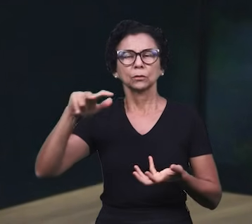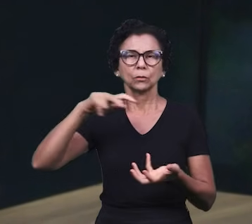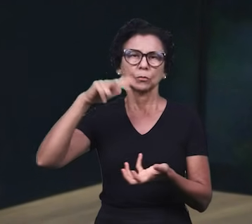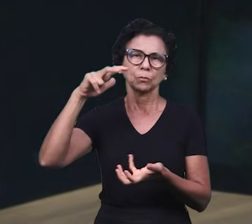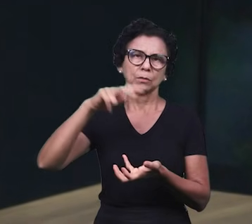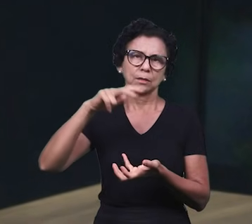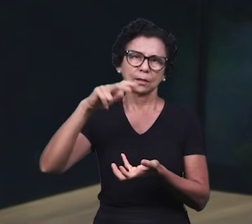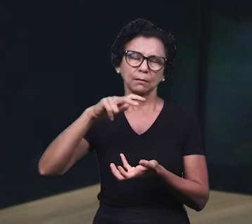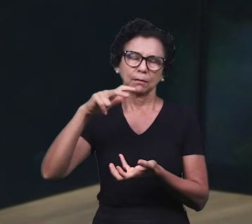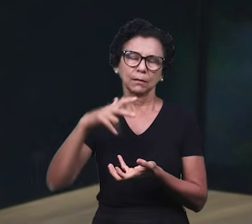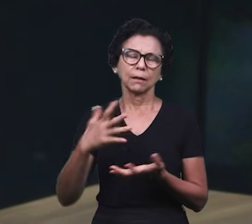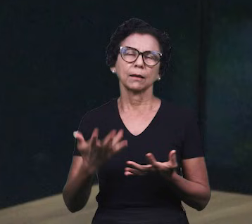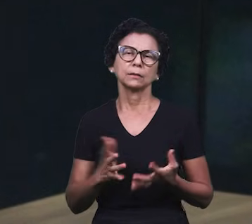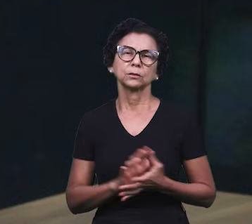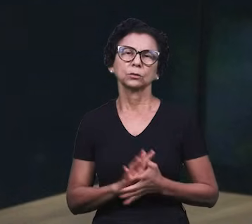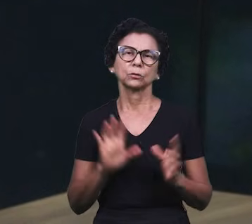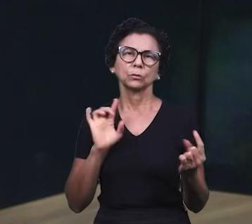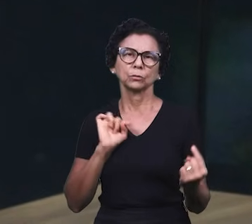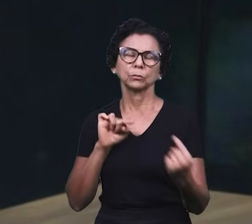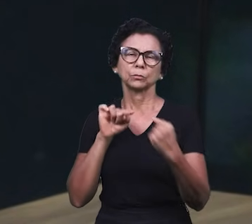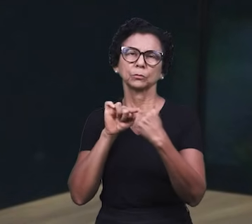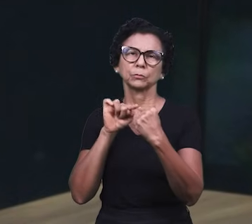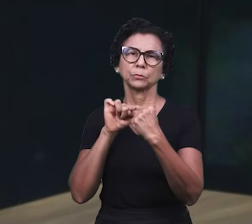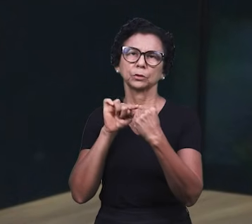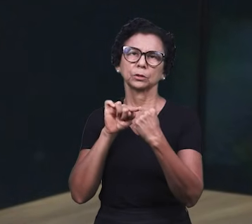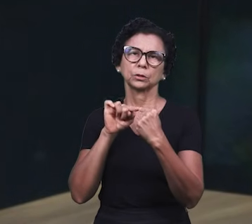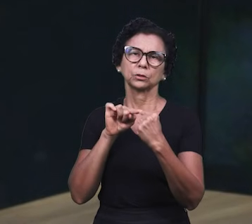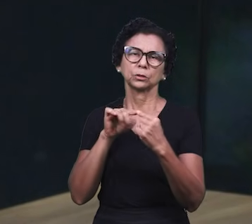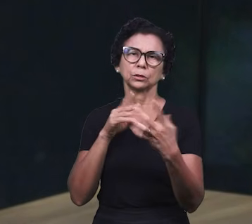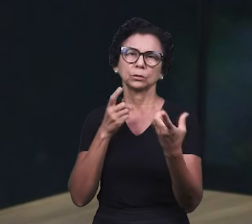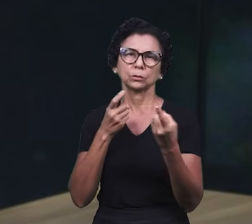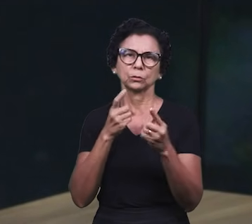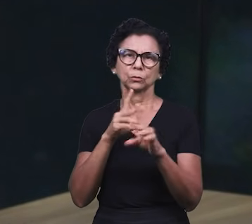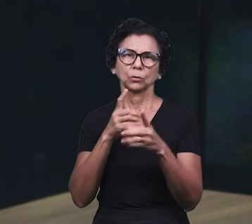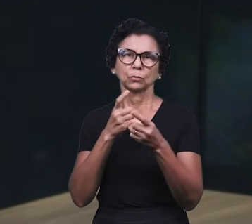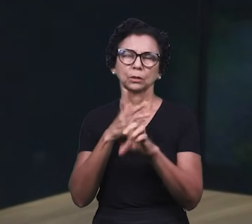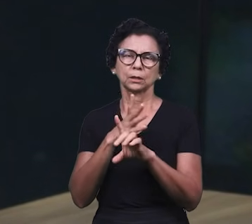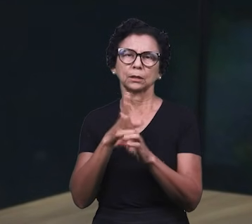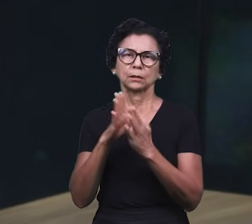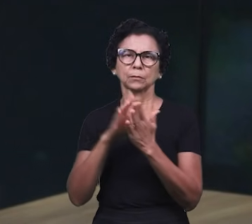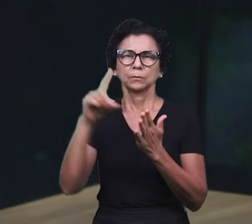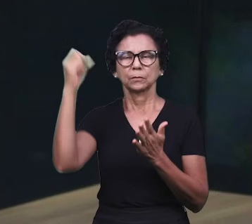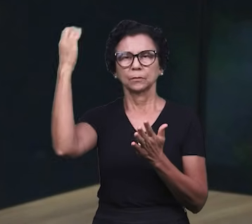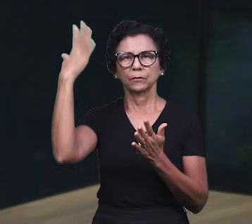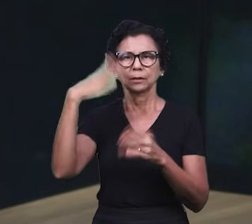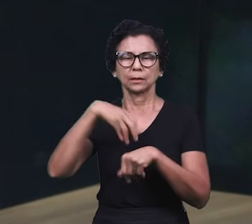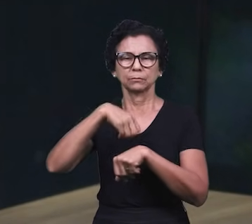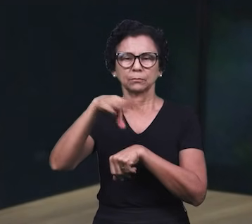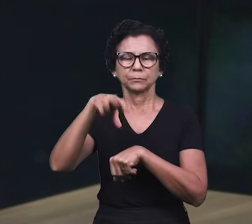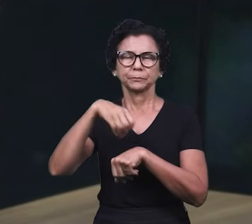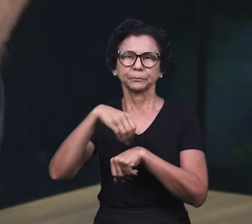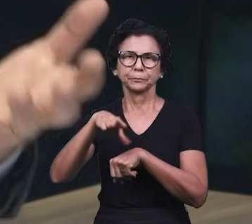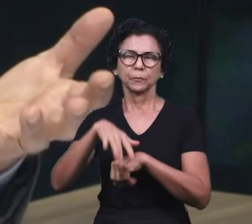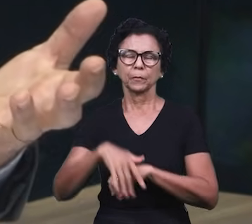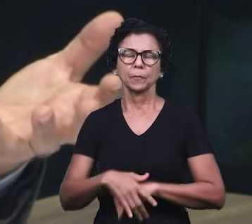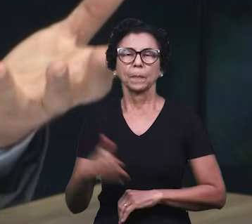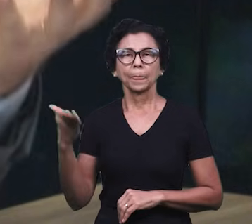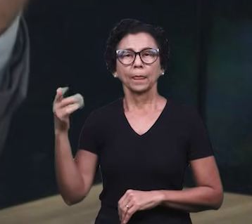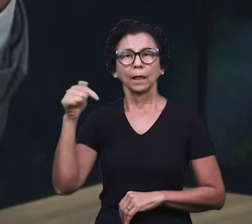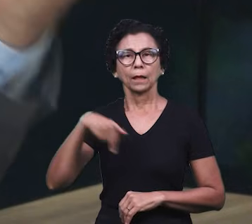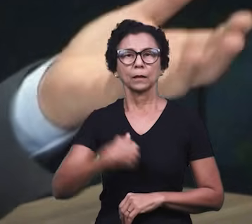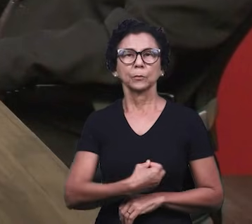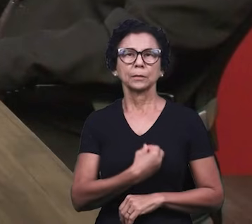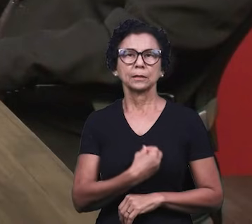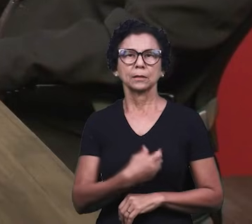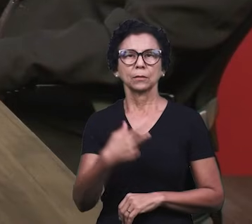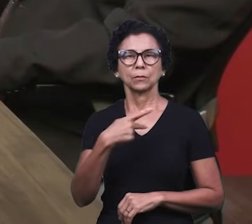aí na transmissão da nossa doutrina, da palavra revelada. Estamos aqui com o